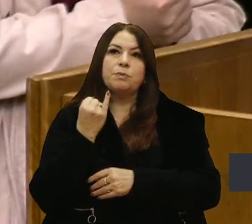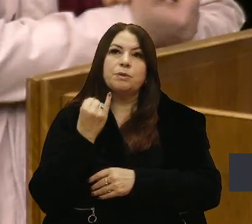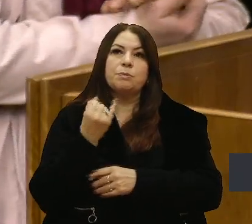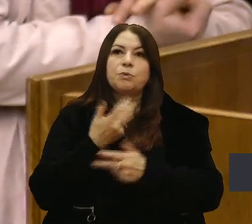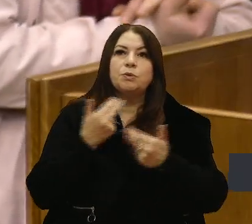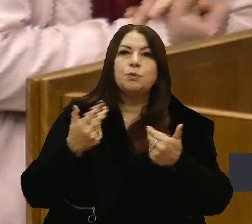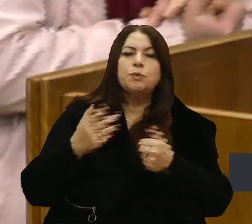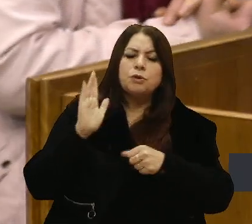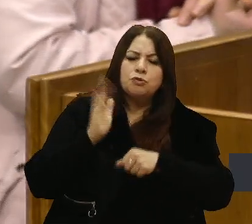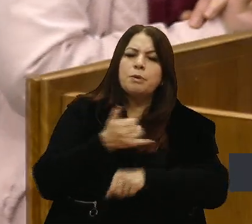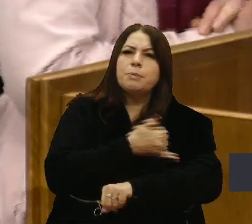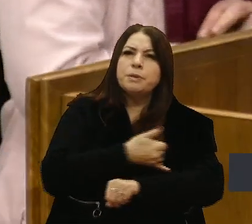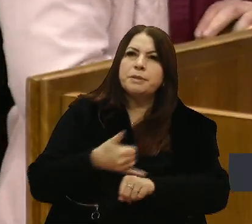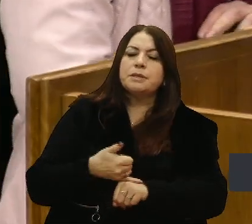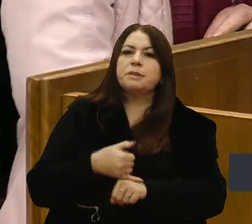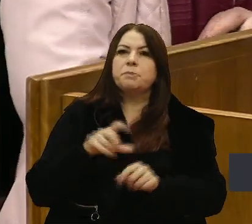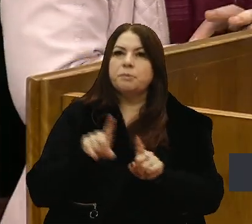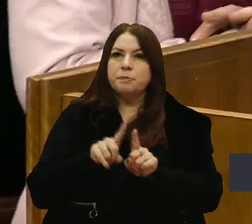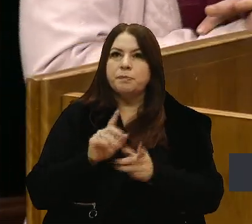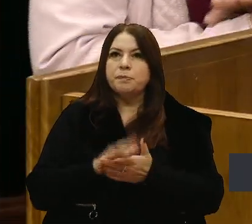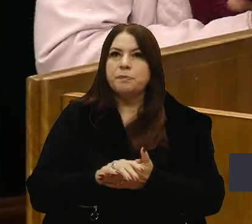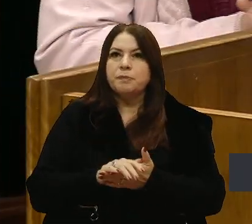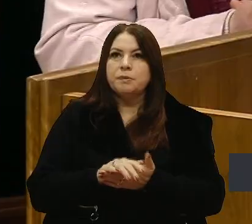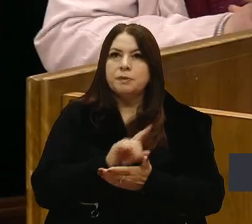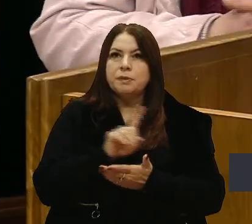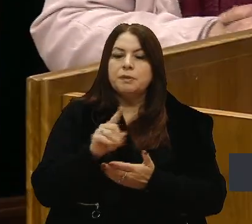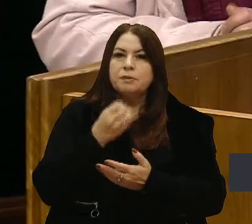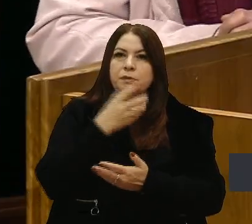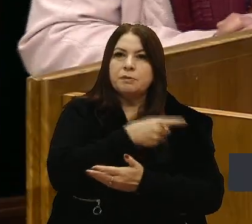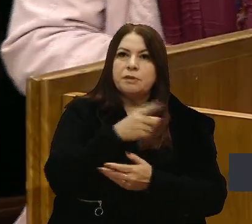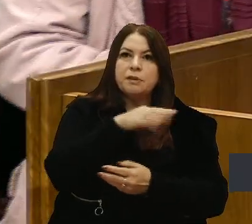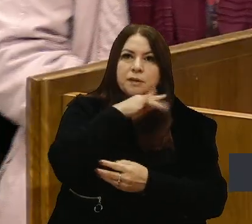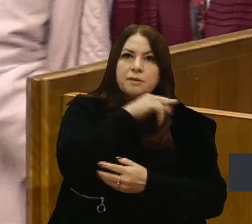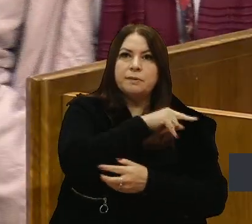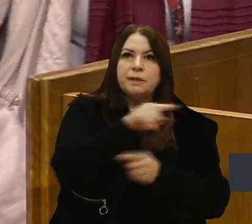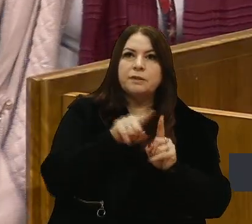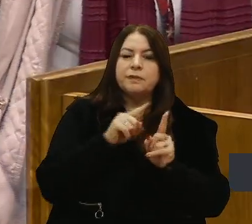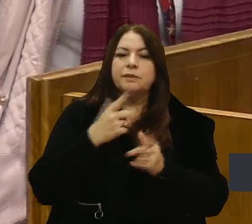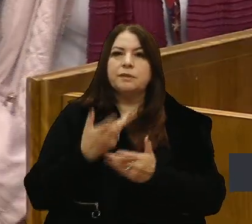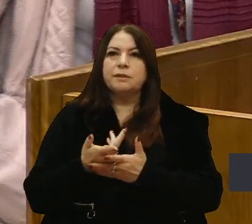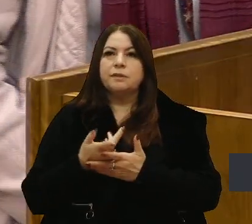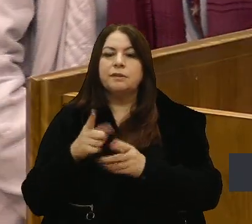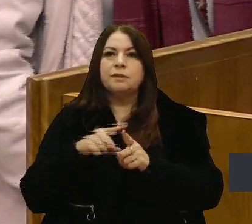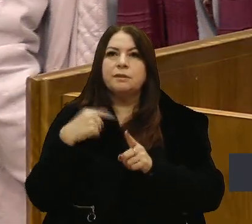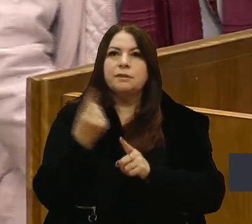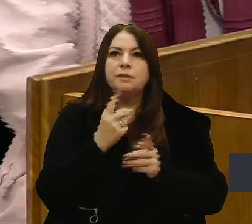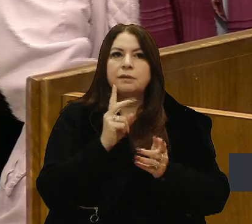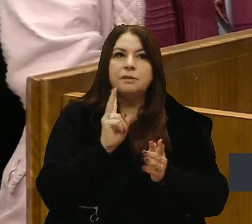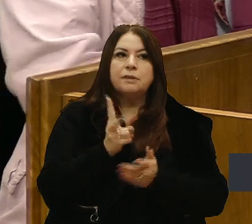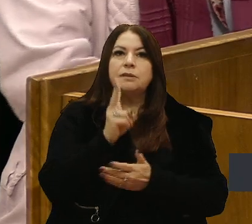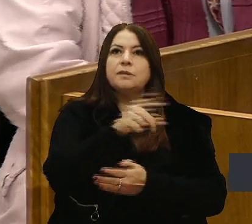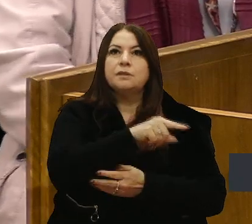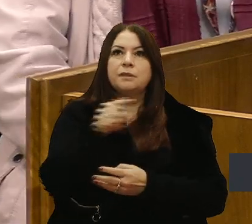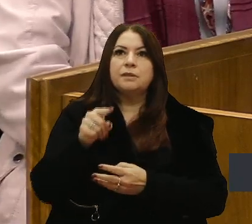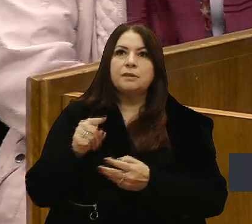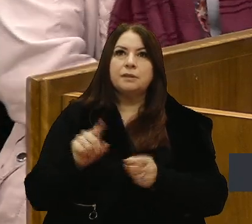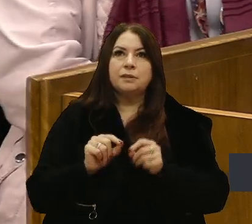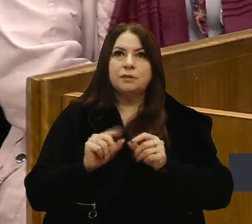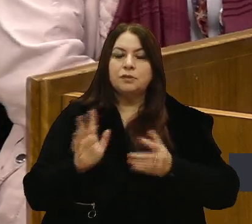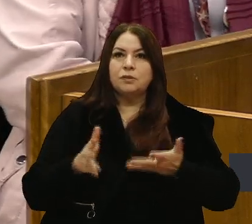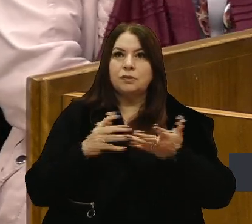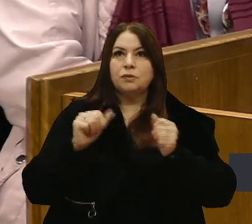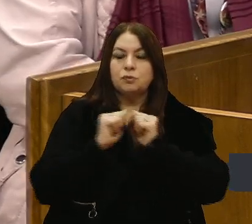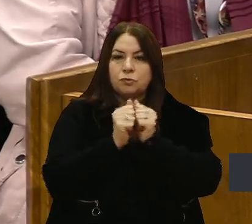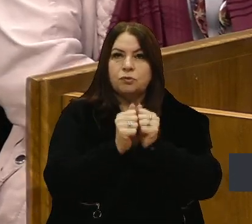coisas que passamos juntos, tanto boas quanto ruins, mas mesmo assim estamos e sempre estivemos